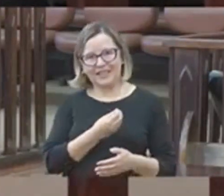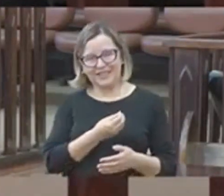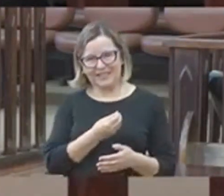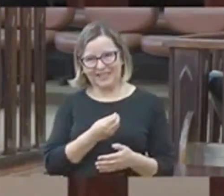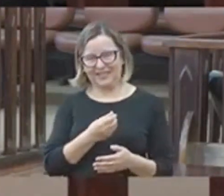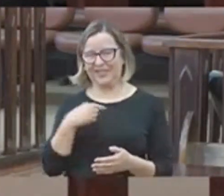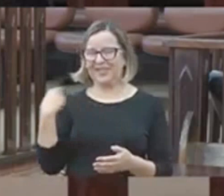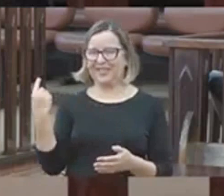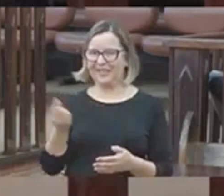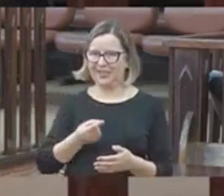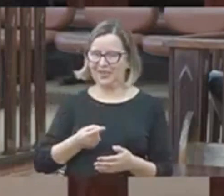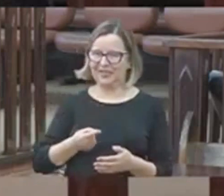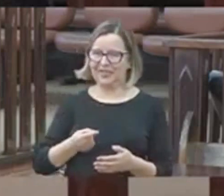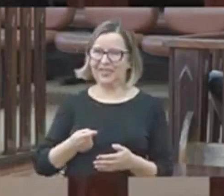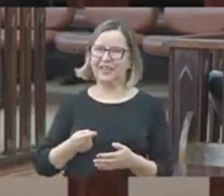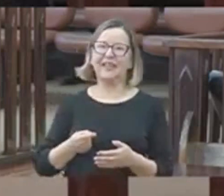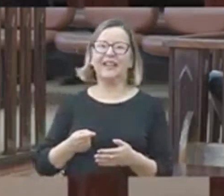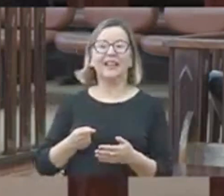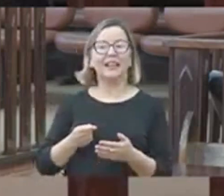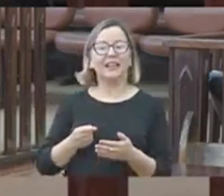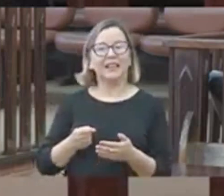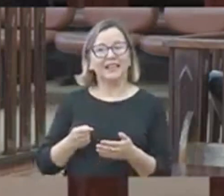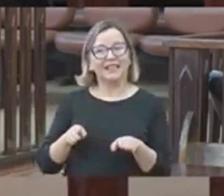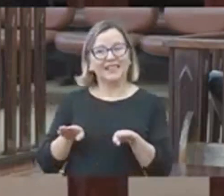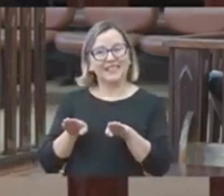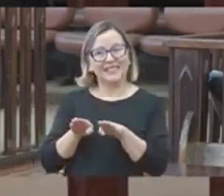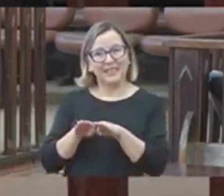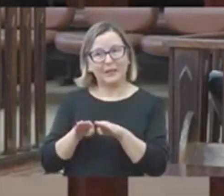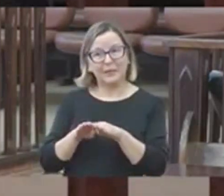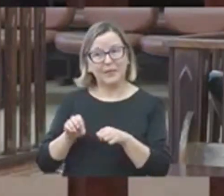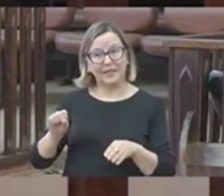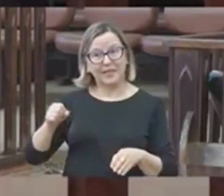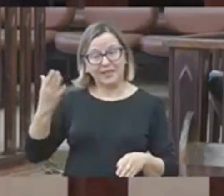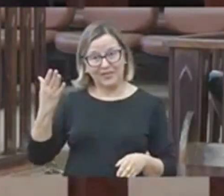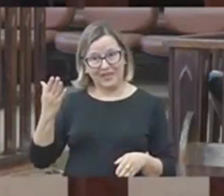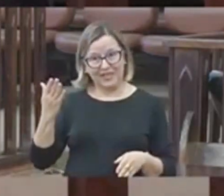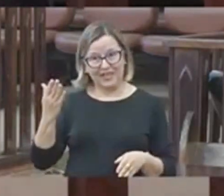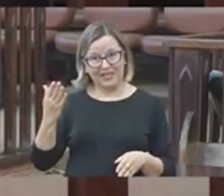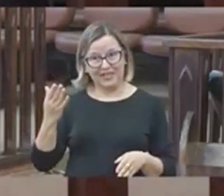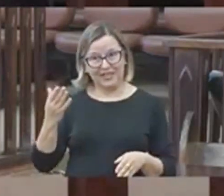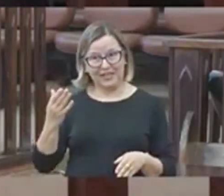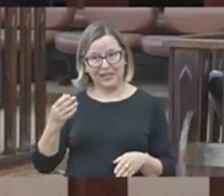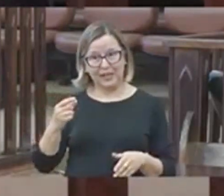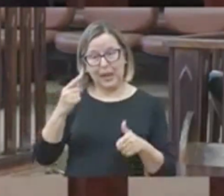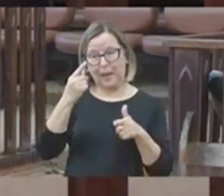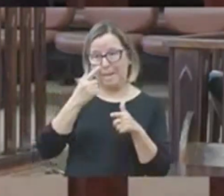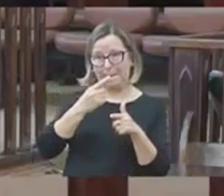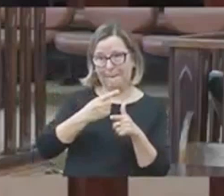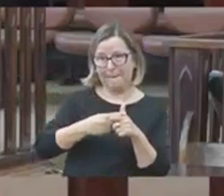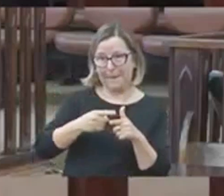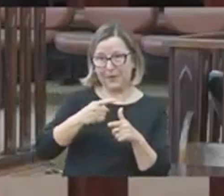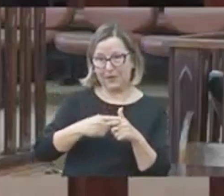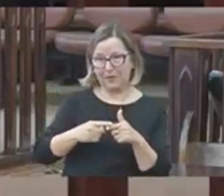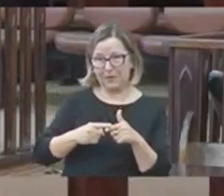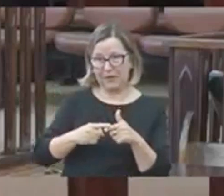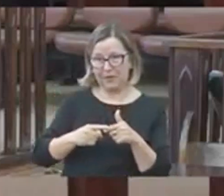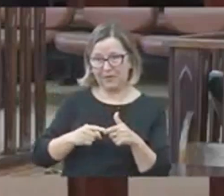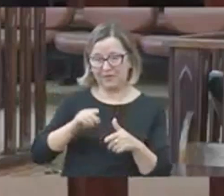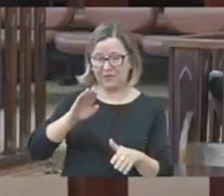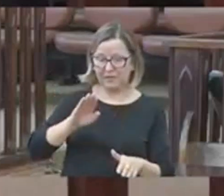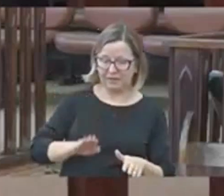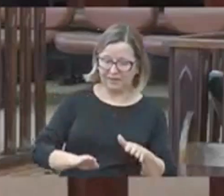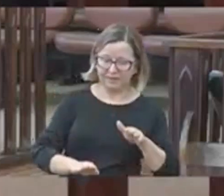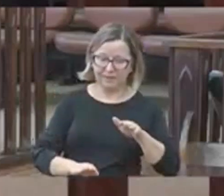vidas. Como é isso? Quando Deus lança uma provação em nossas vidas, nós saímos da nossa zona de